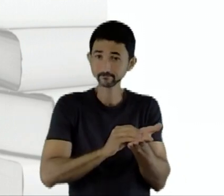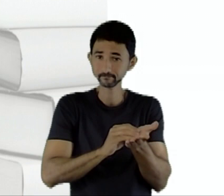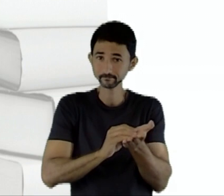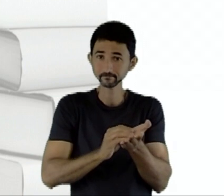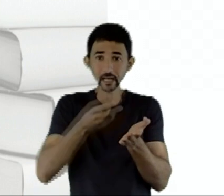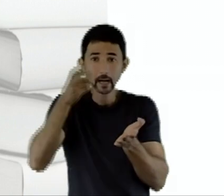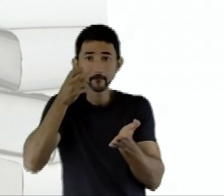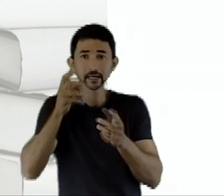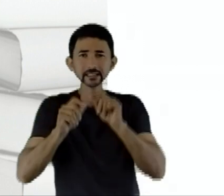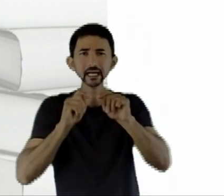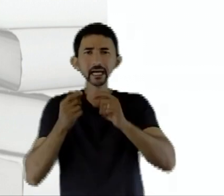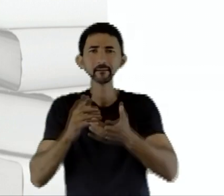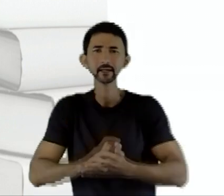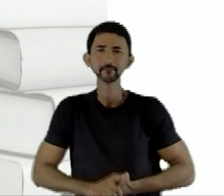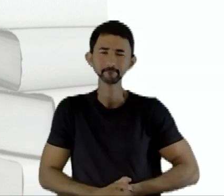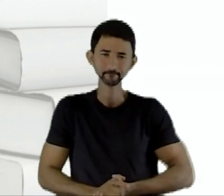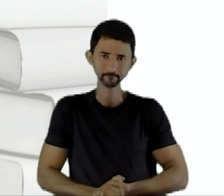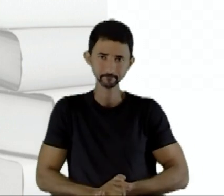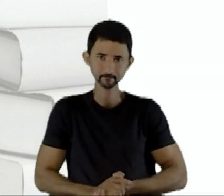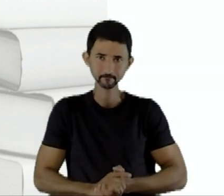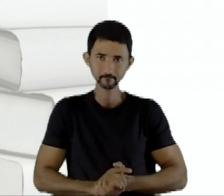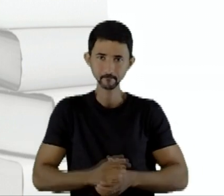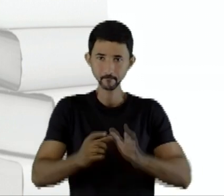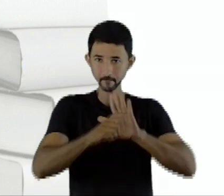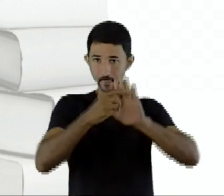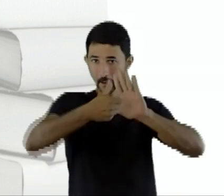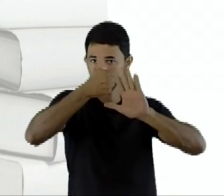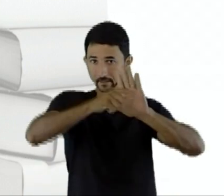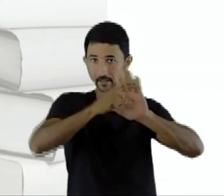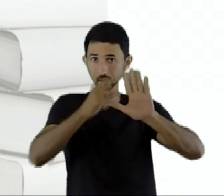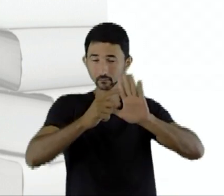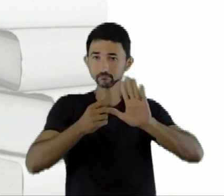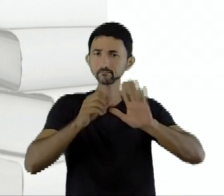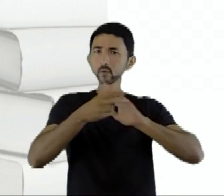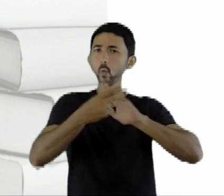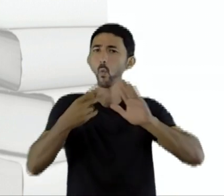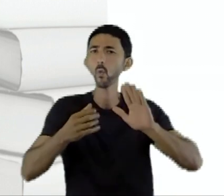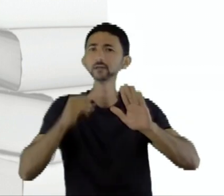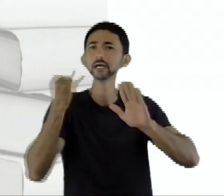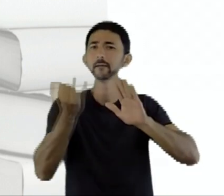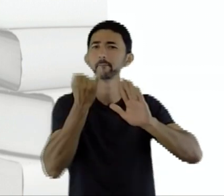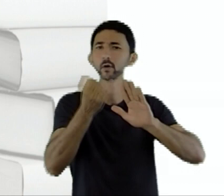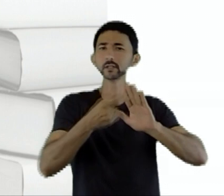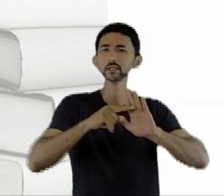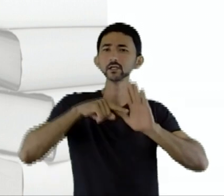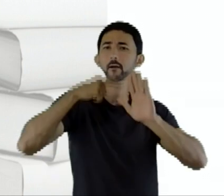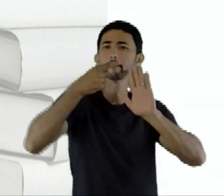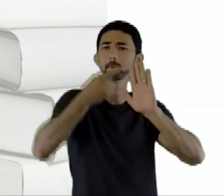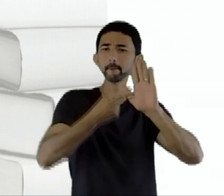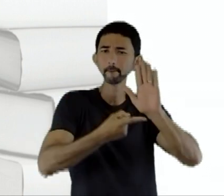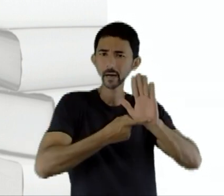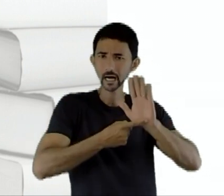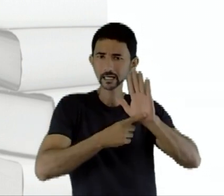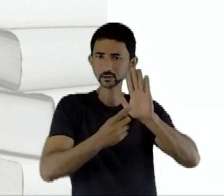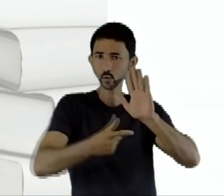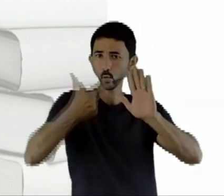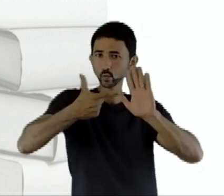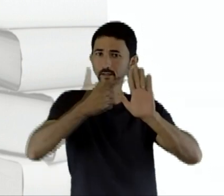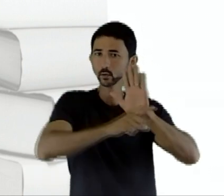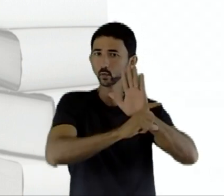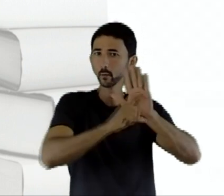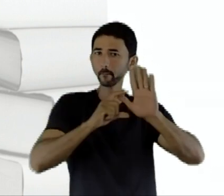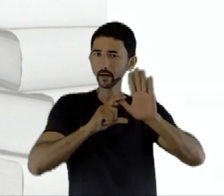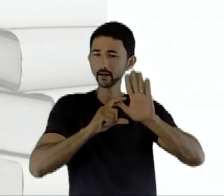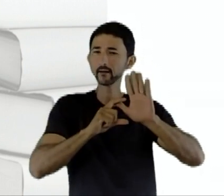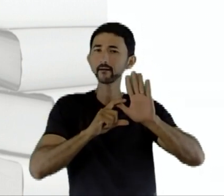você percebe, aqui eu falei que algo era importante. Para eu começar o meu segundo